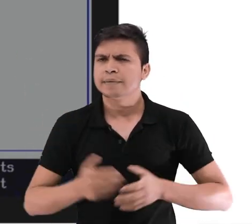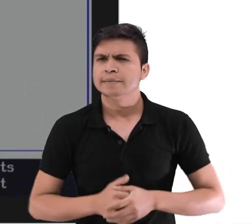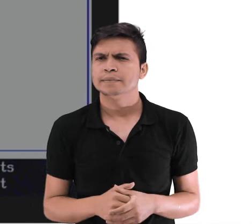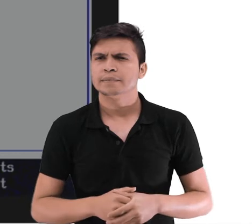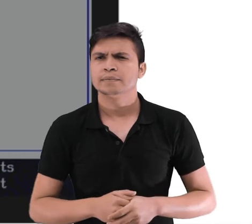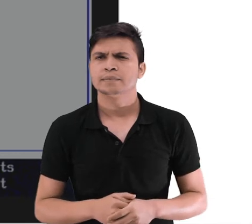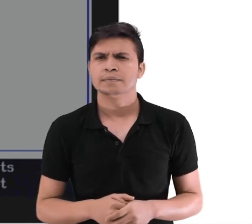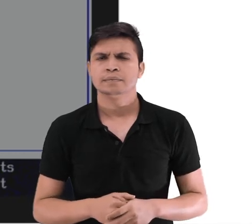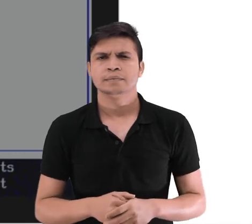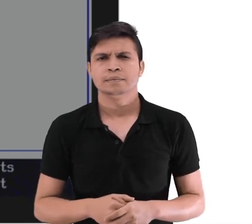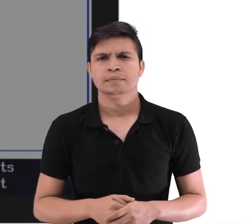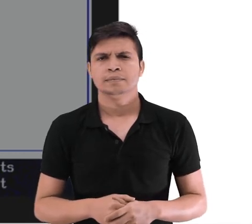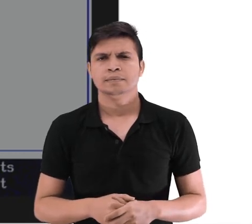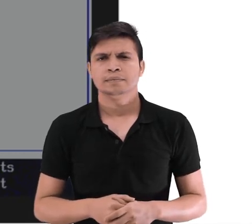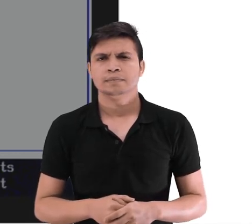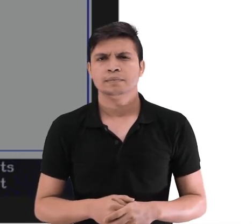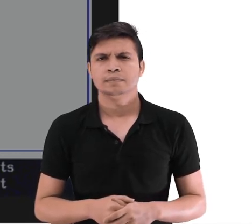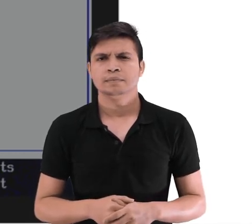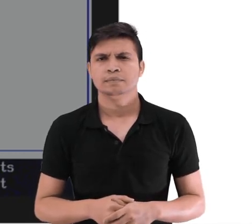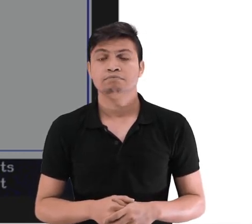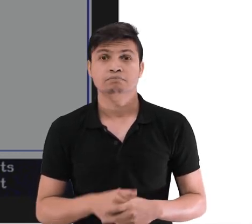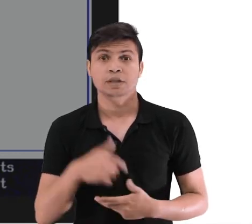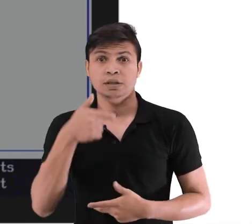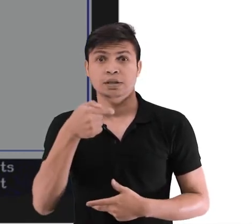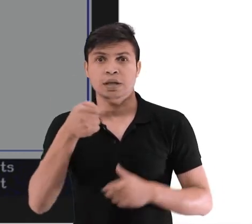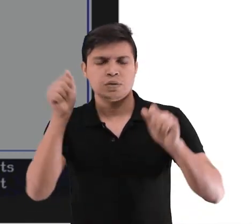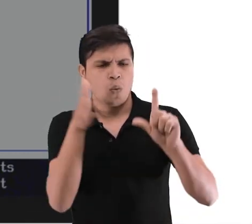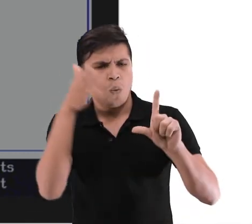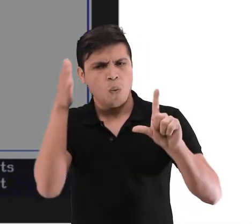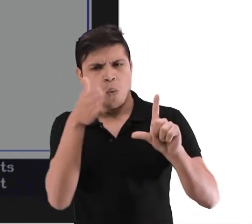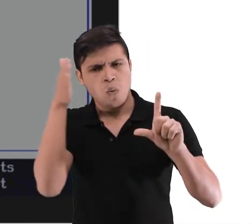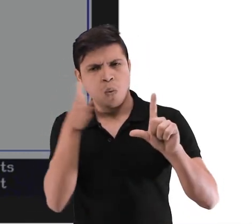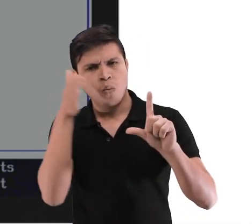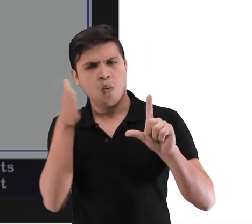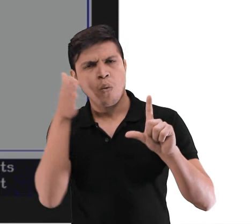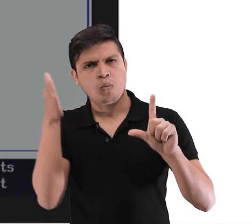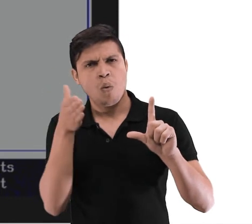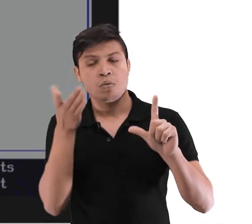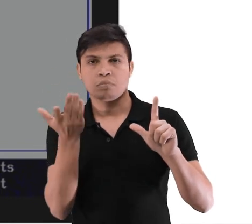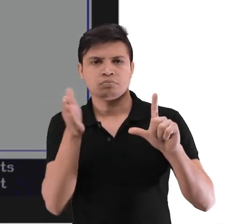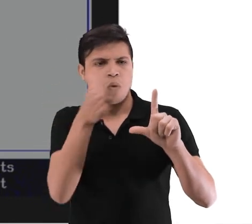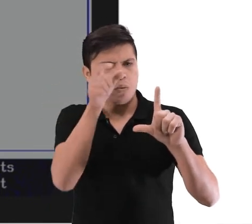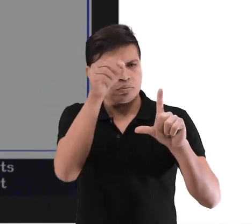No caso, na nossa tela, tem sete abas. E dentro de cada aba